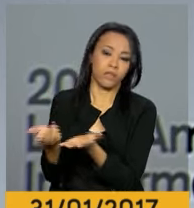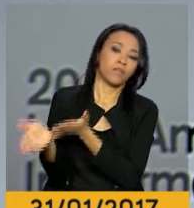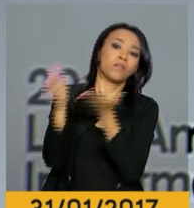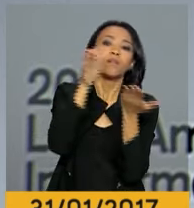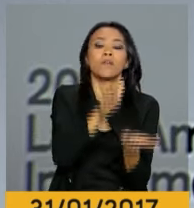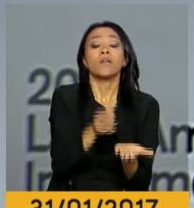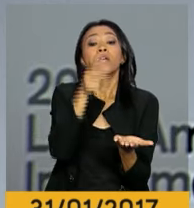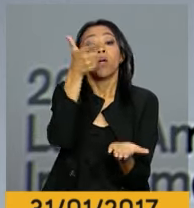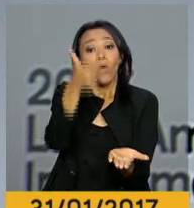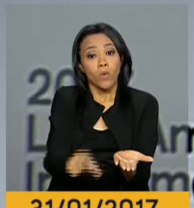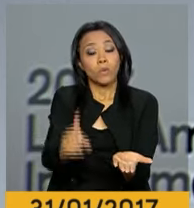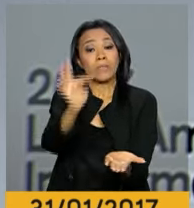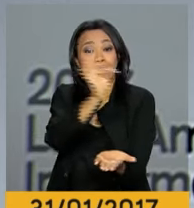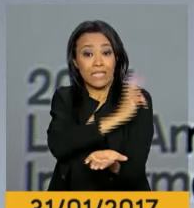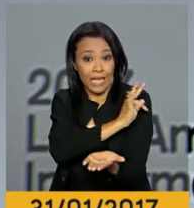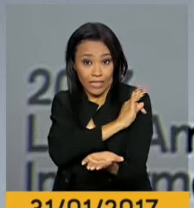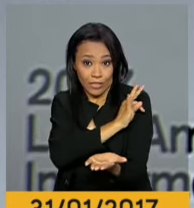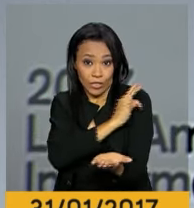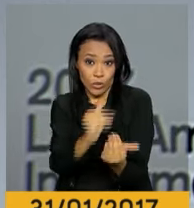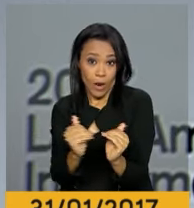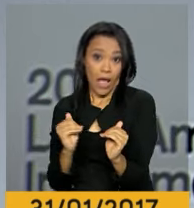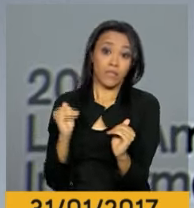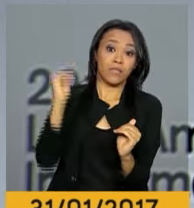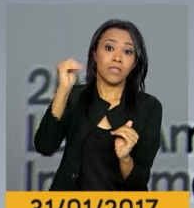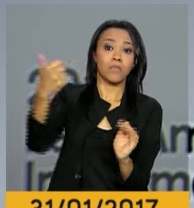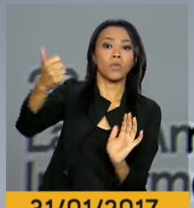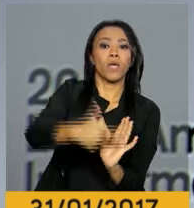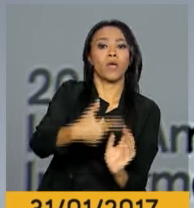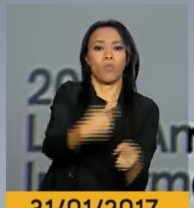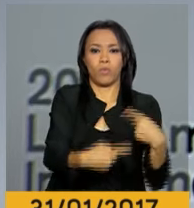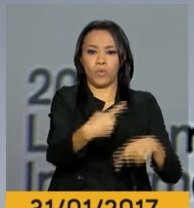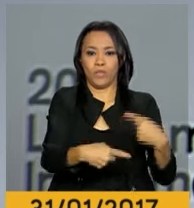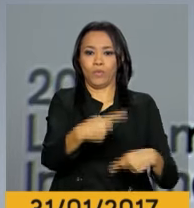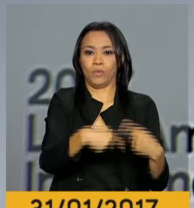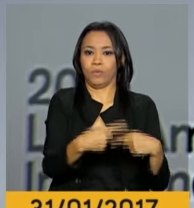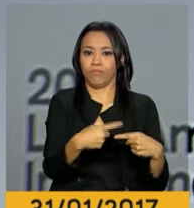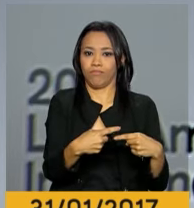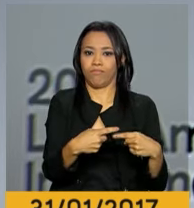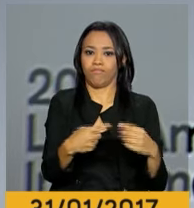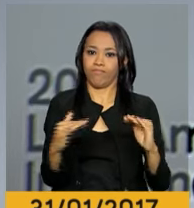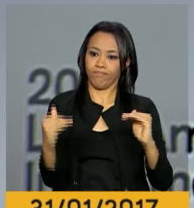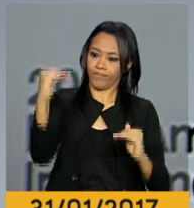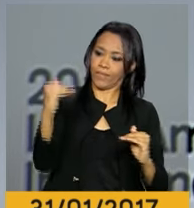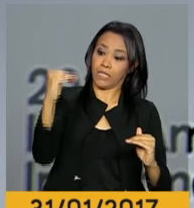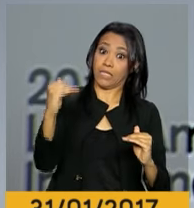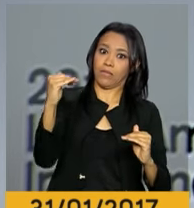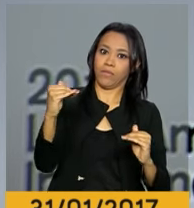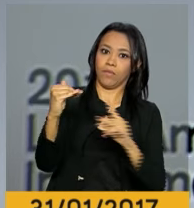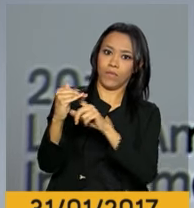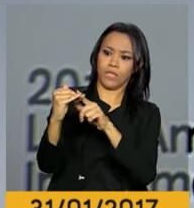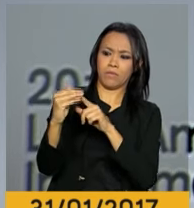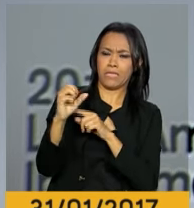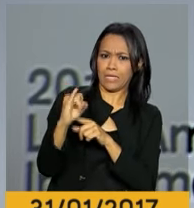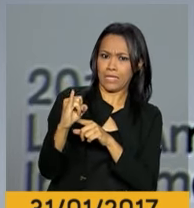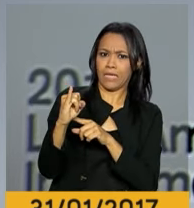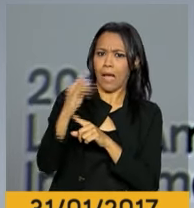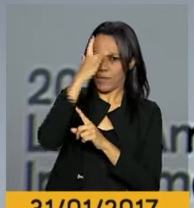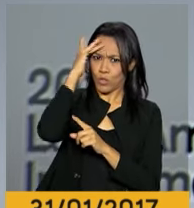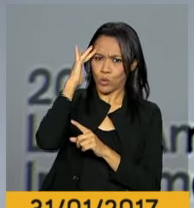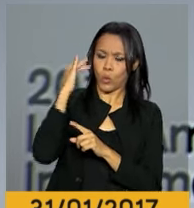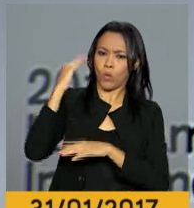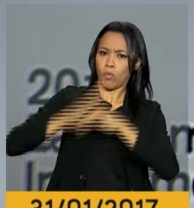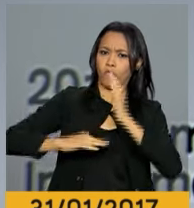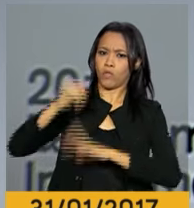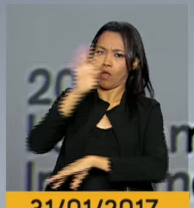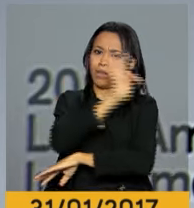do técnico sobre o político estes Aliás a prevalência do técnico sobre o político é são os